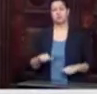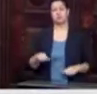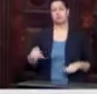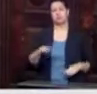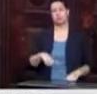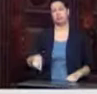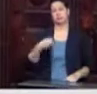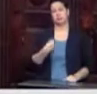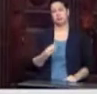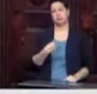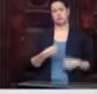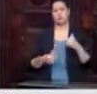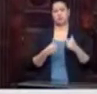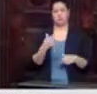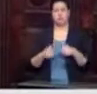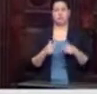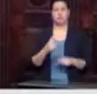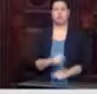dos trabalhadores.